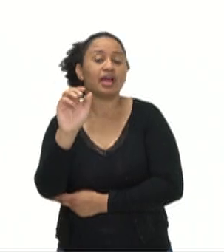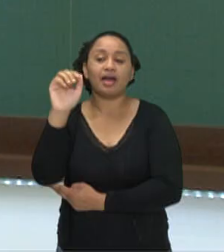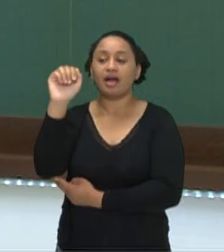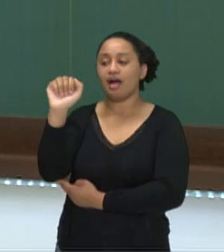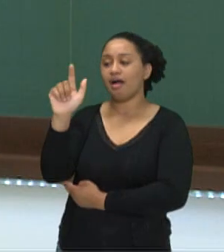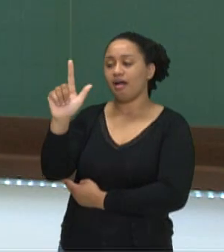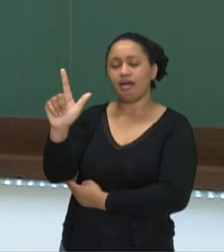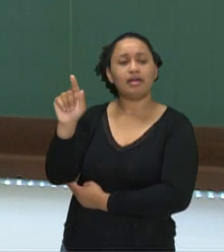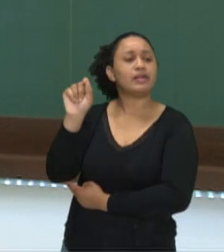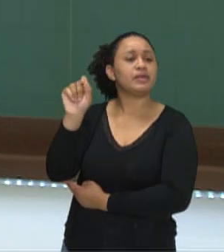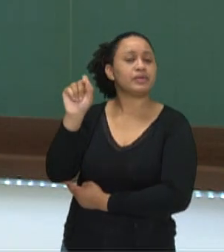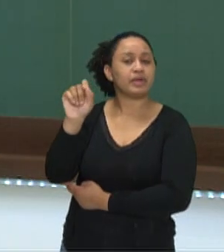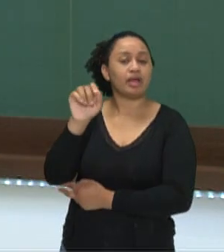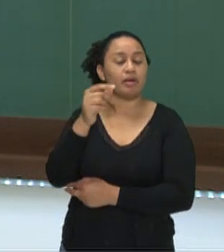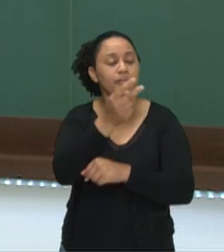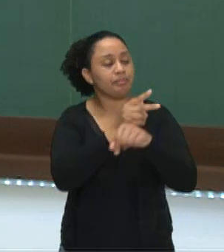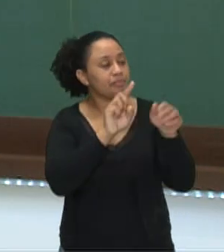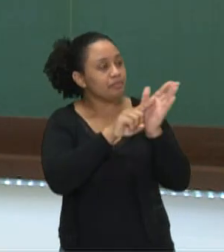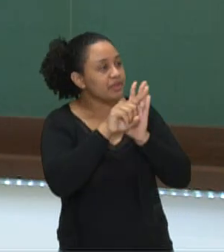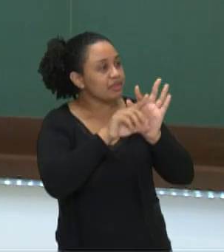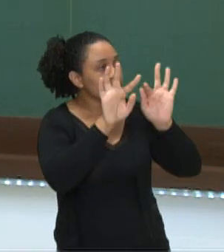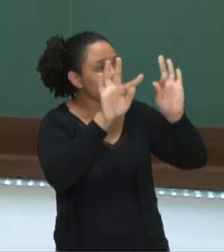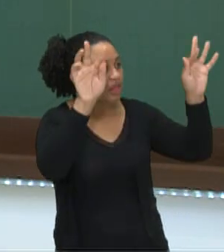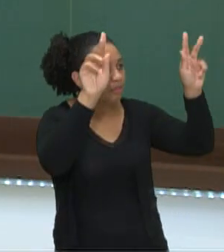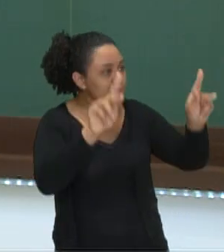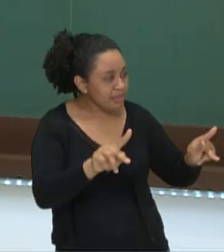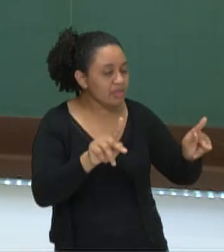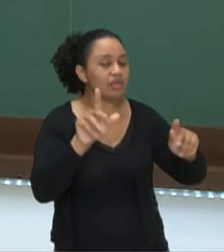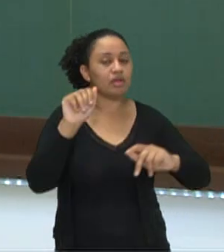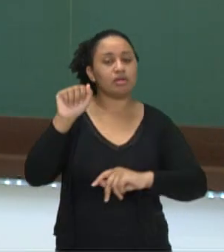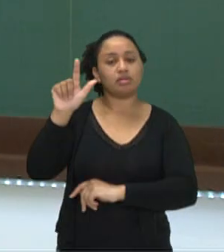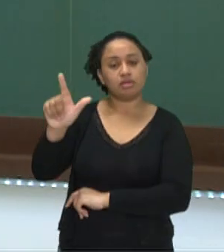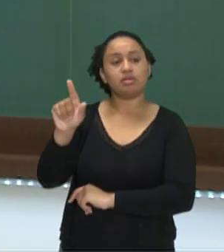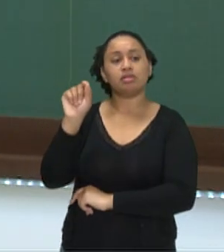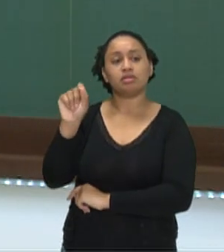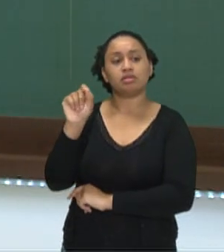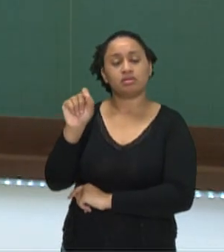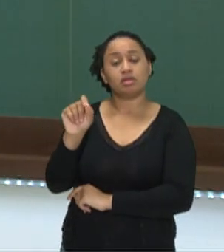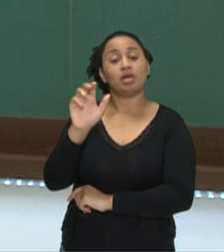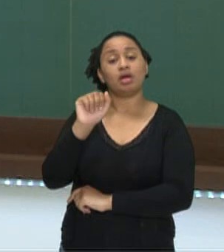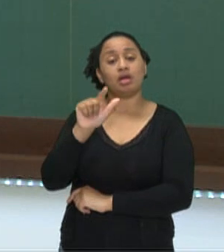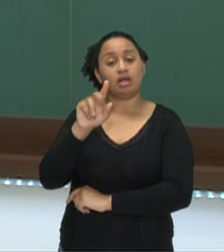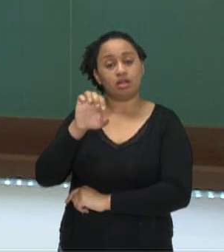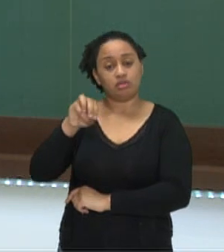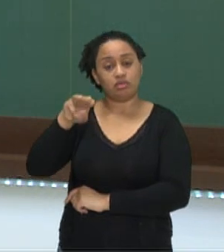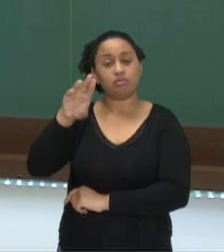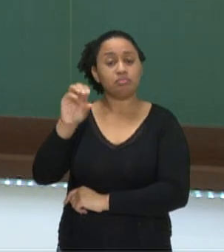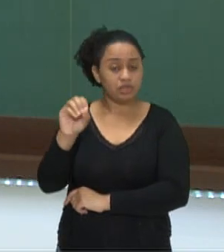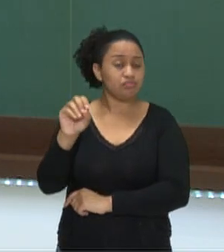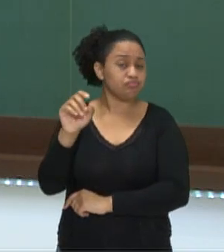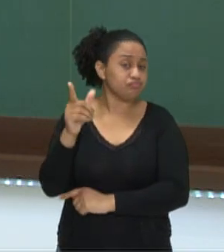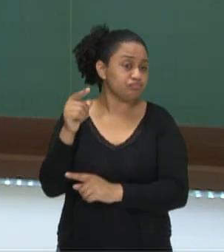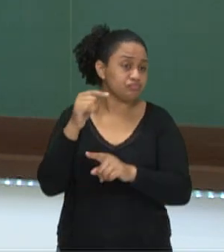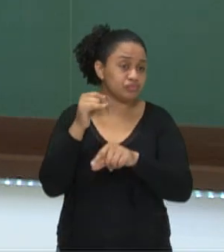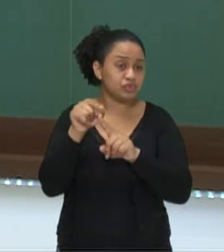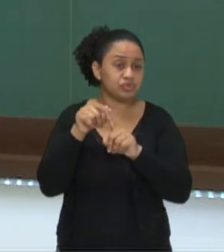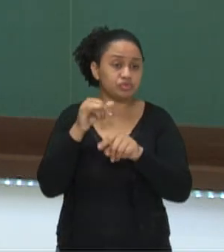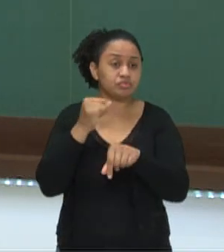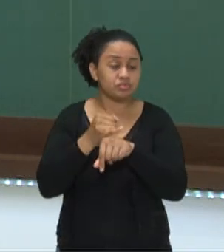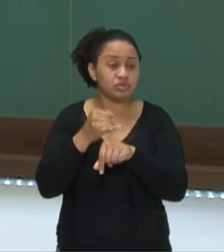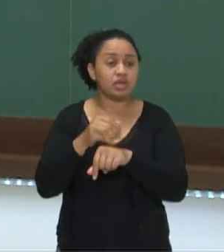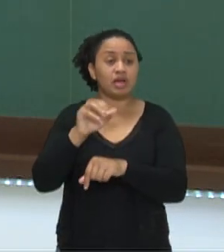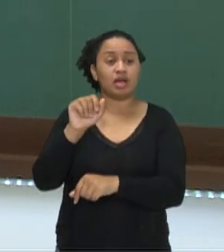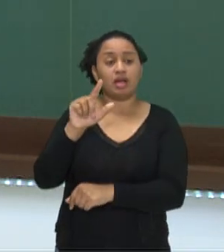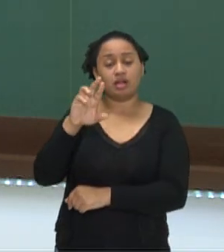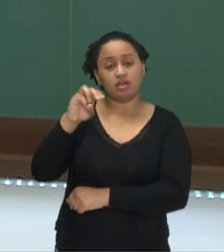só vai observar qual é o nome deste elemento químico. O Al é o alumínio. Então, fica hidróxido